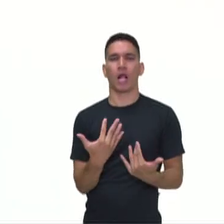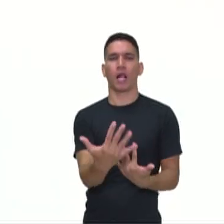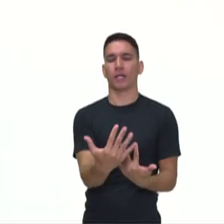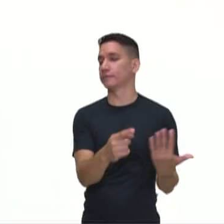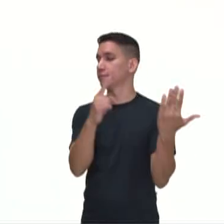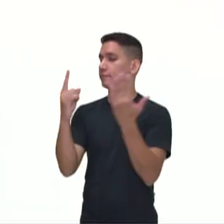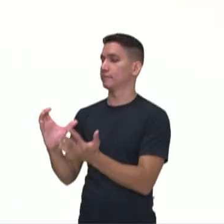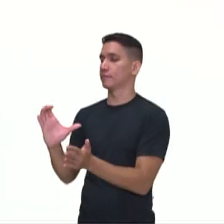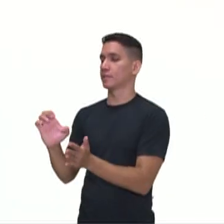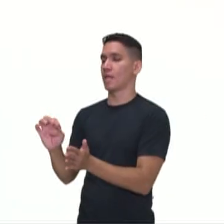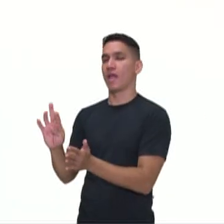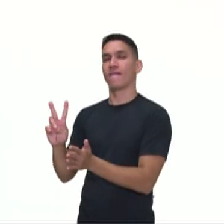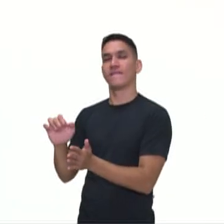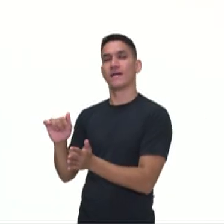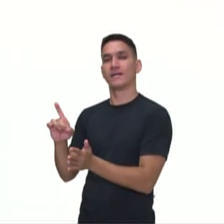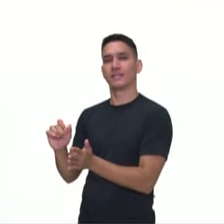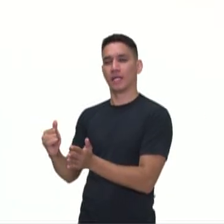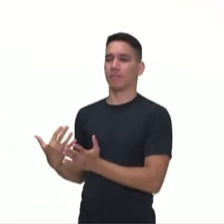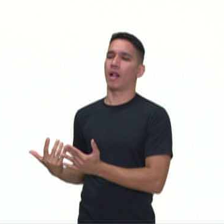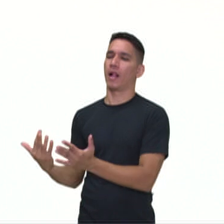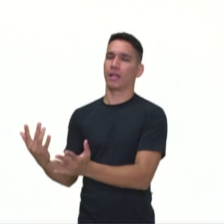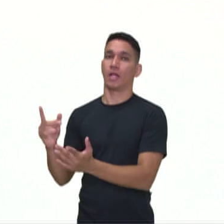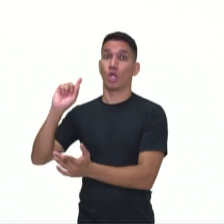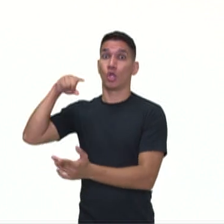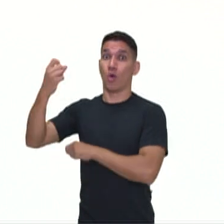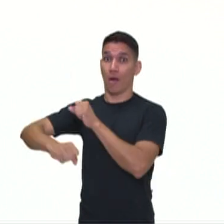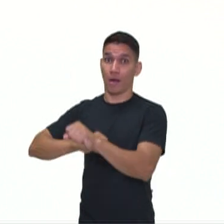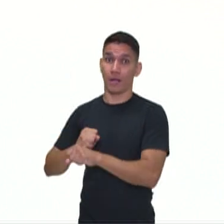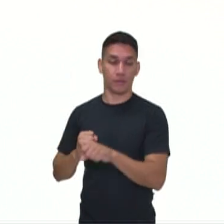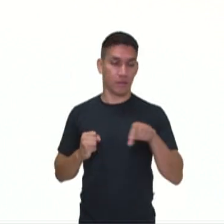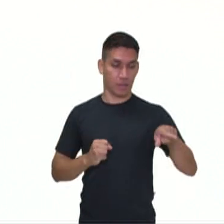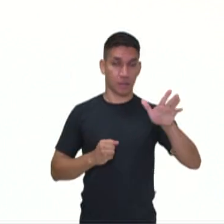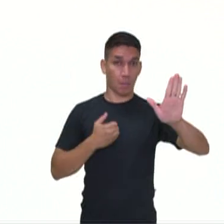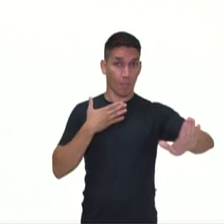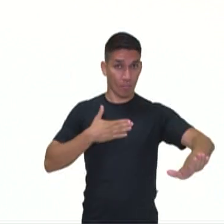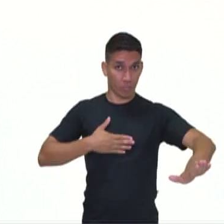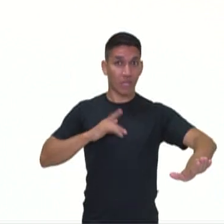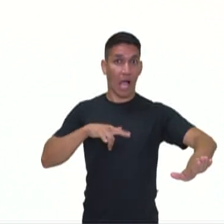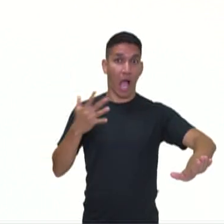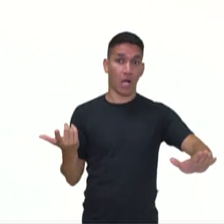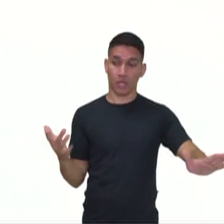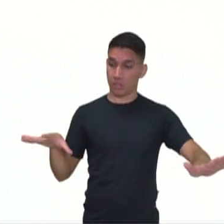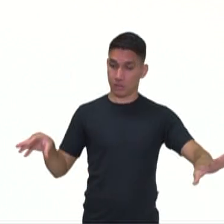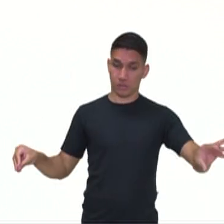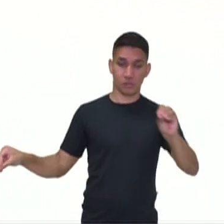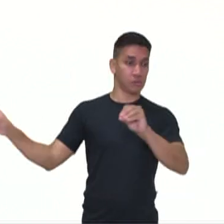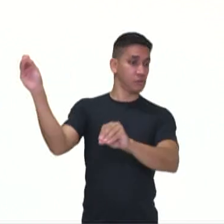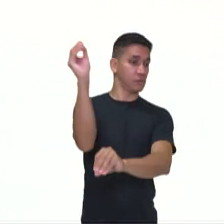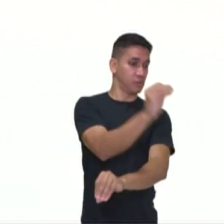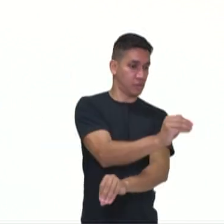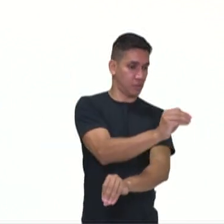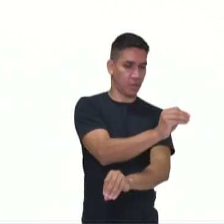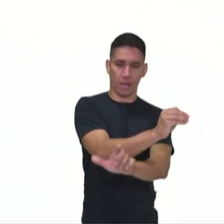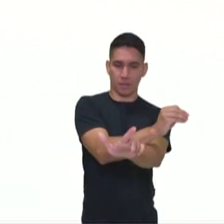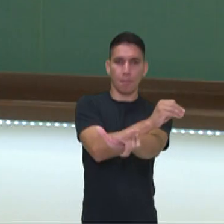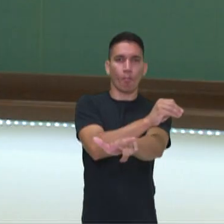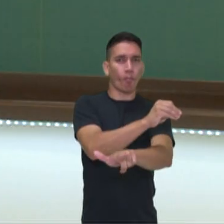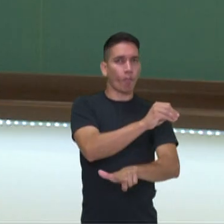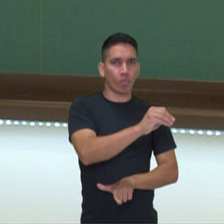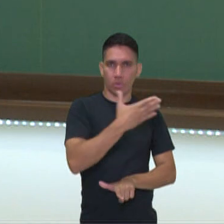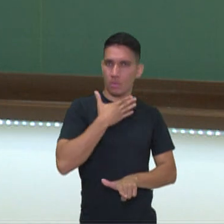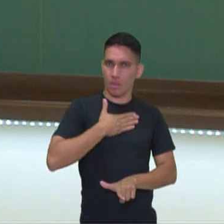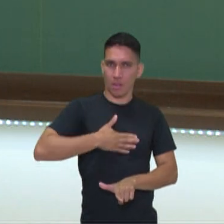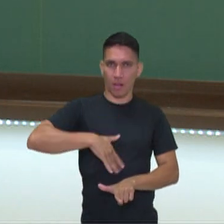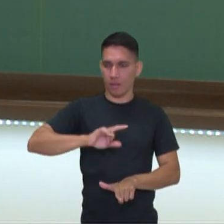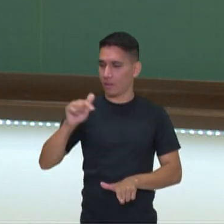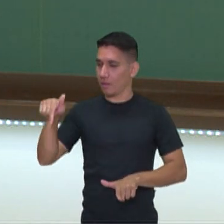Ano seguinte, a primeira parte que esteve descansando, planta-se trigo. A parte que plantou o trigo, cevada, uma outra